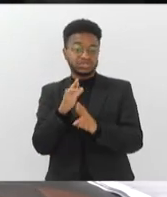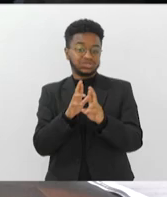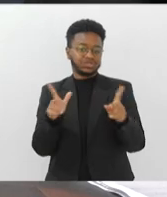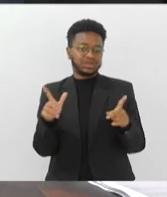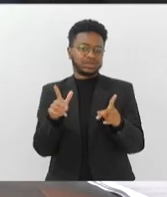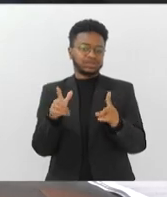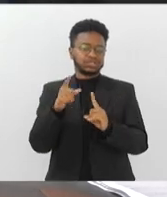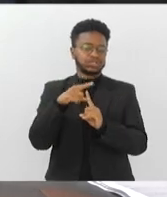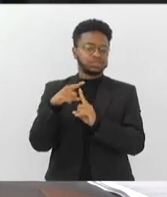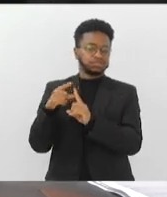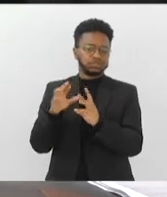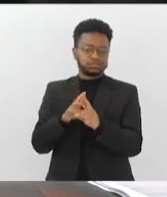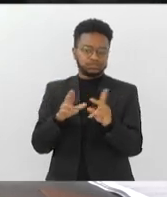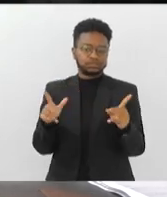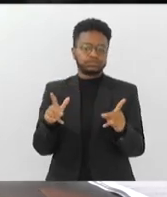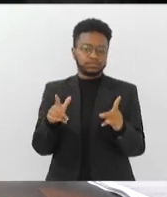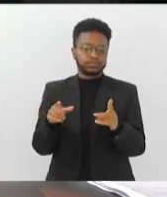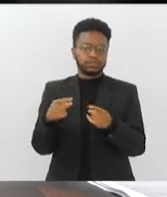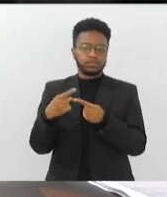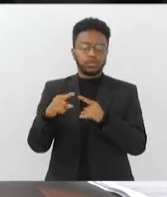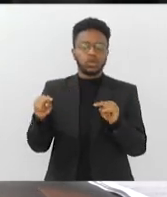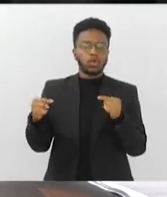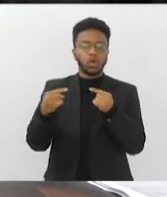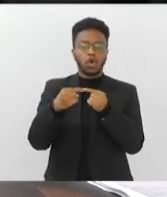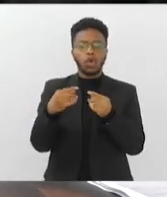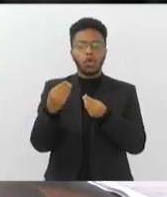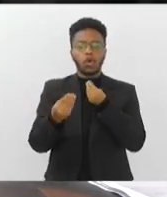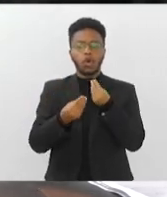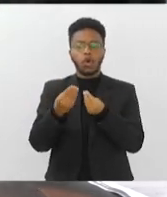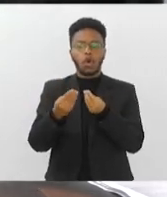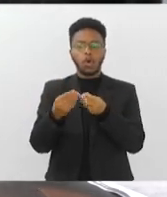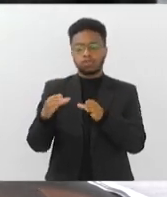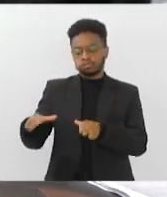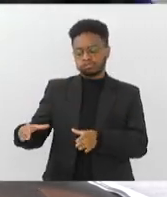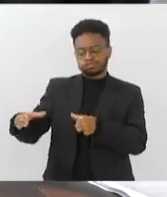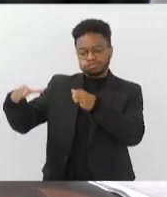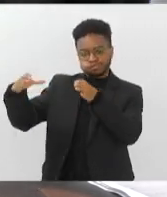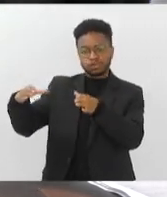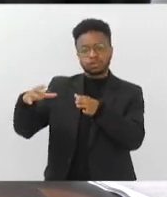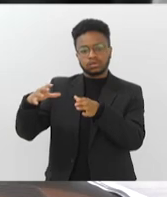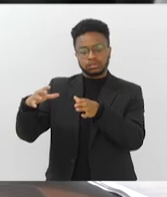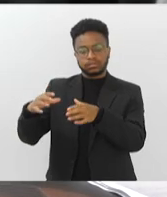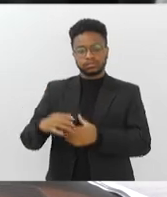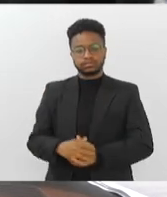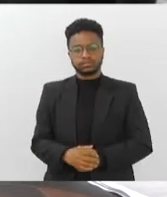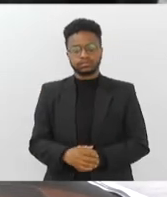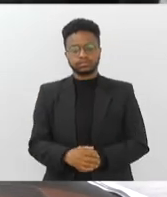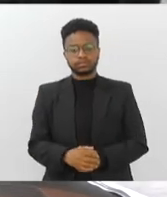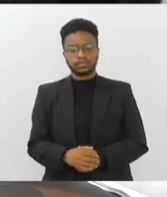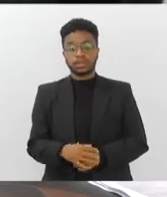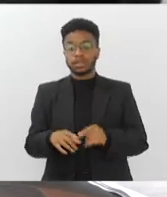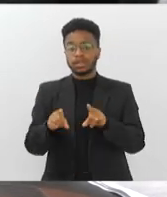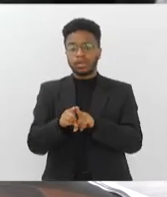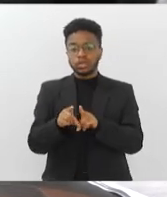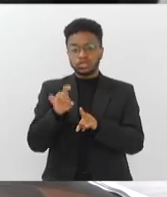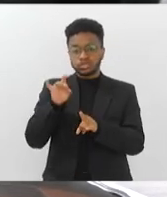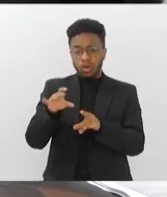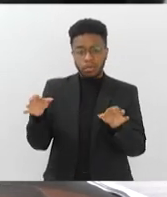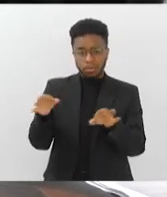acordo com a sua circunferência, com o seu volume. Outra coisa, não basta